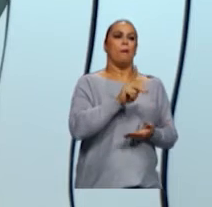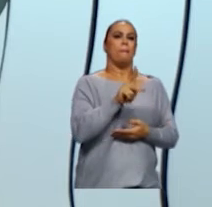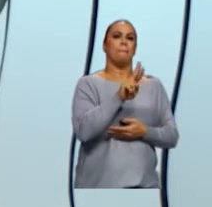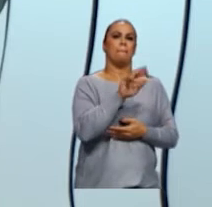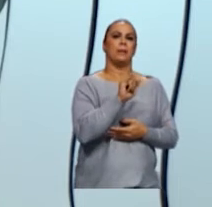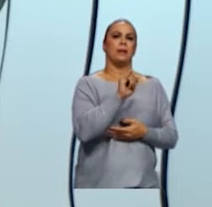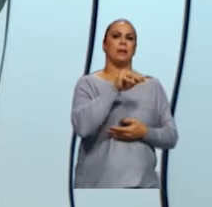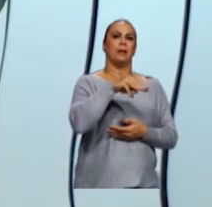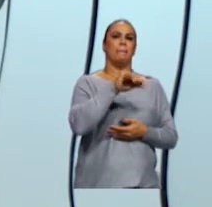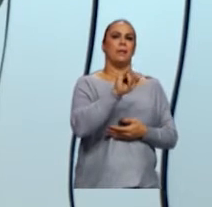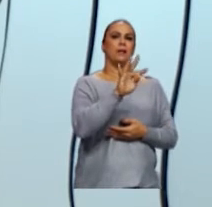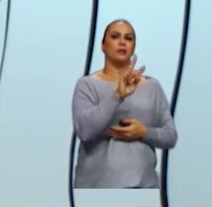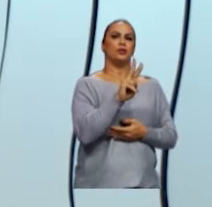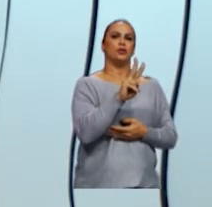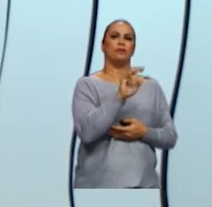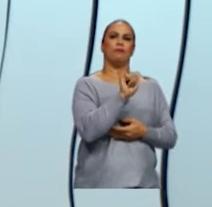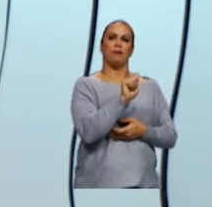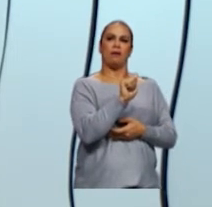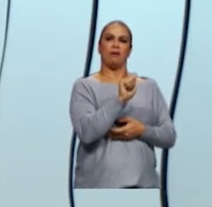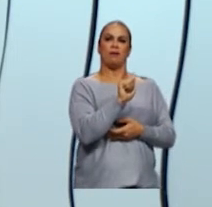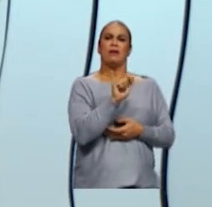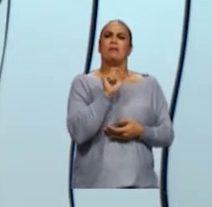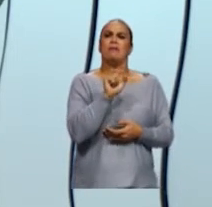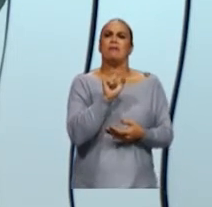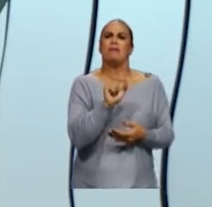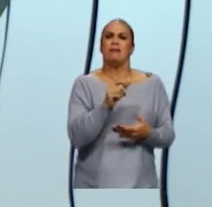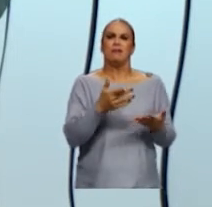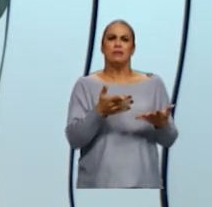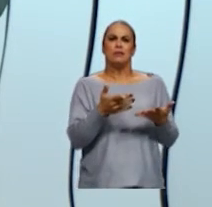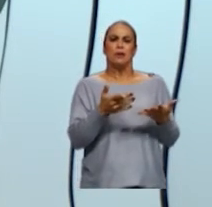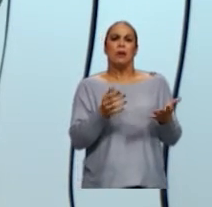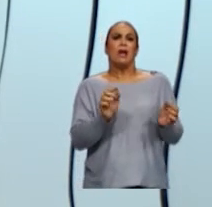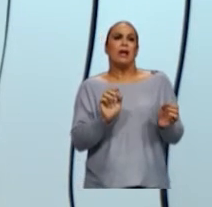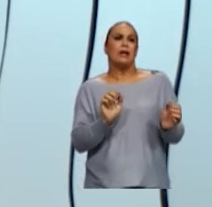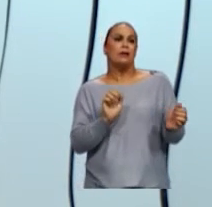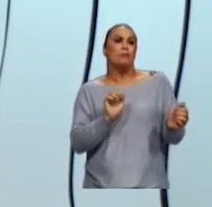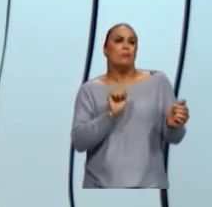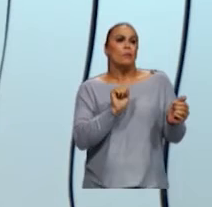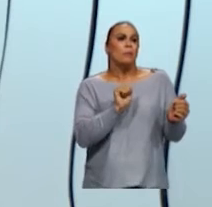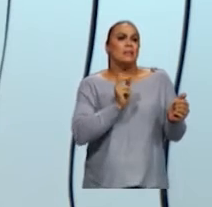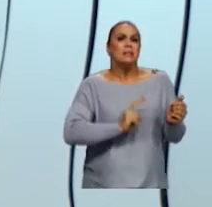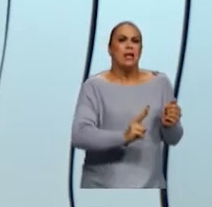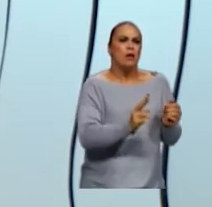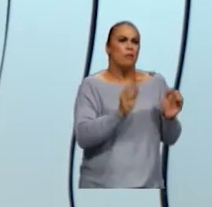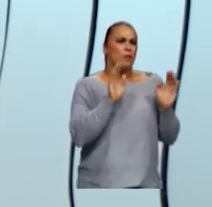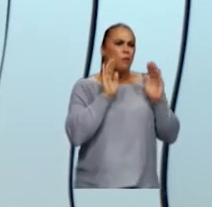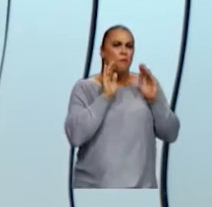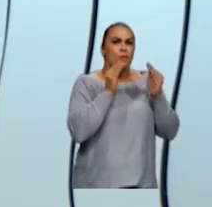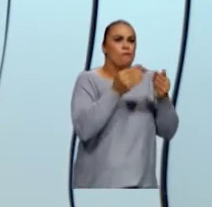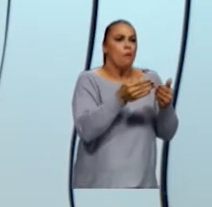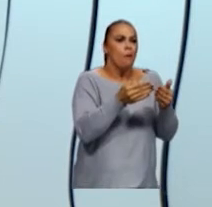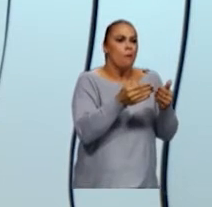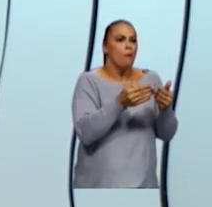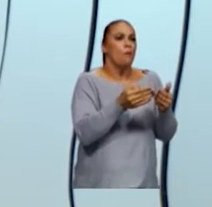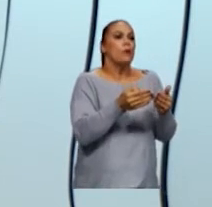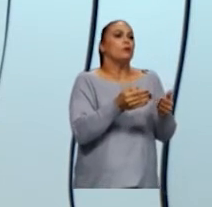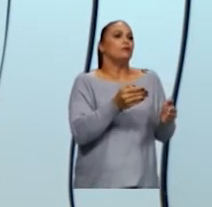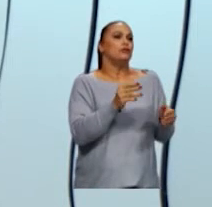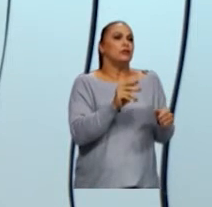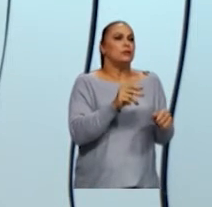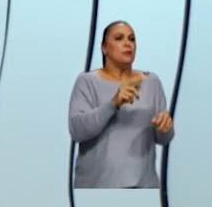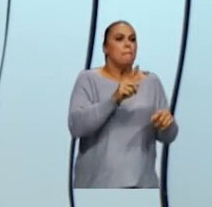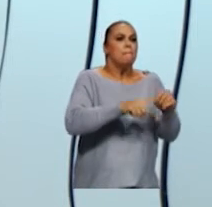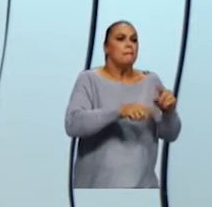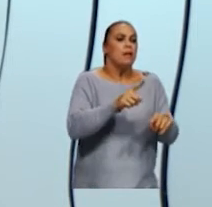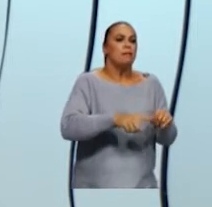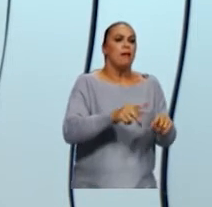acumulação associada à questão da matéria-prima, né? Seja ela na forma de